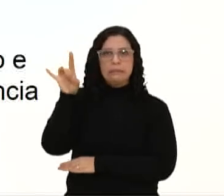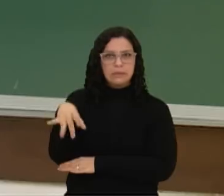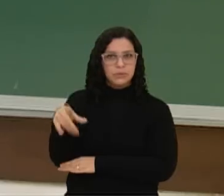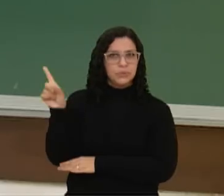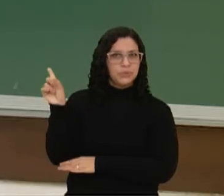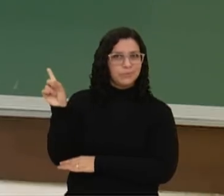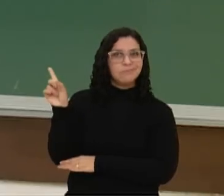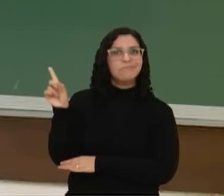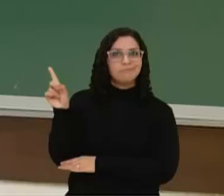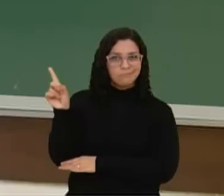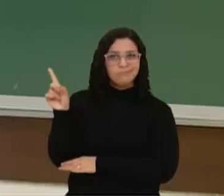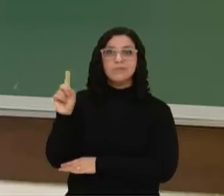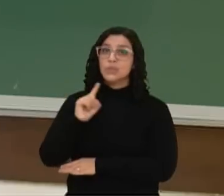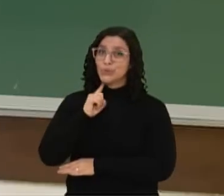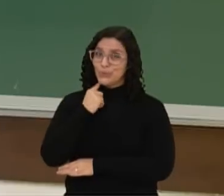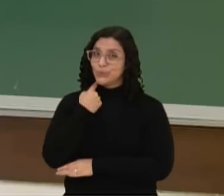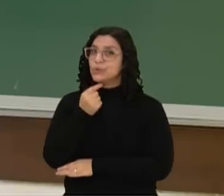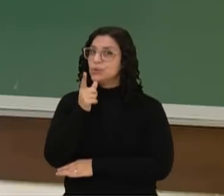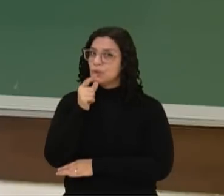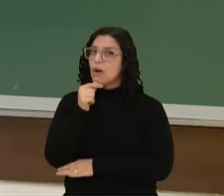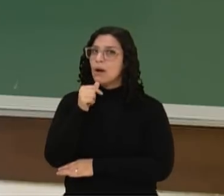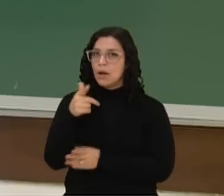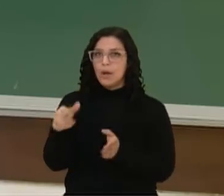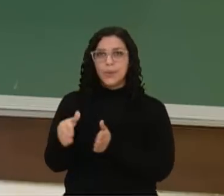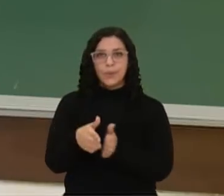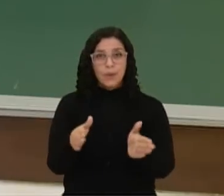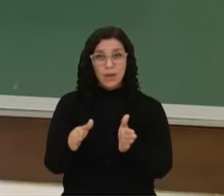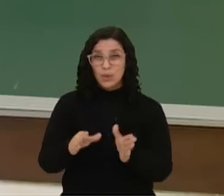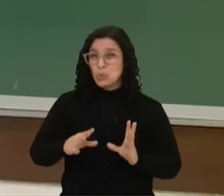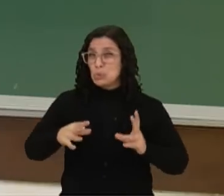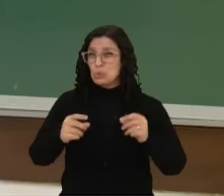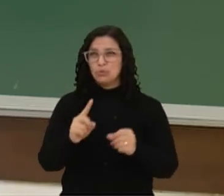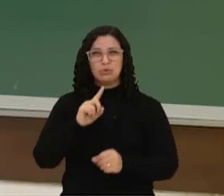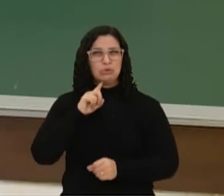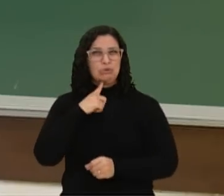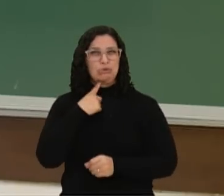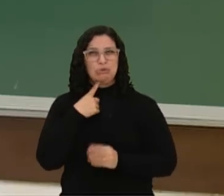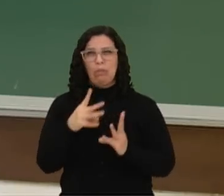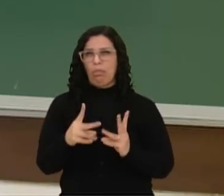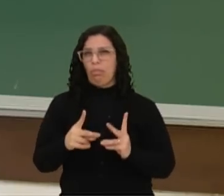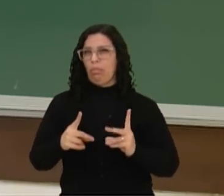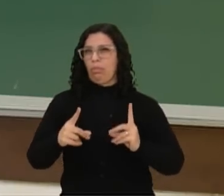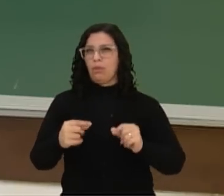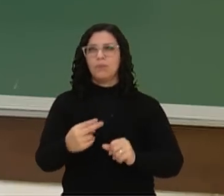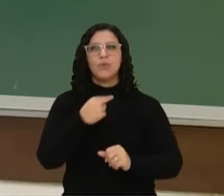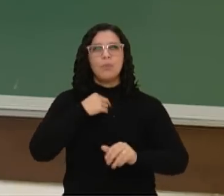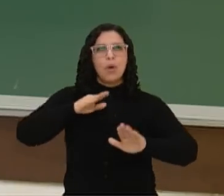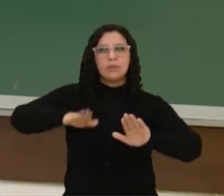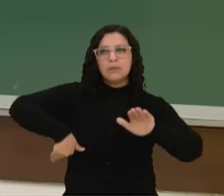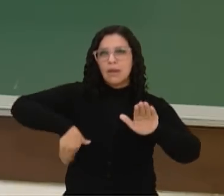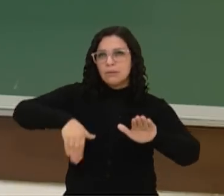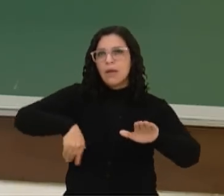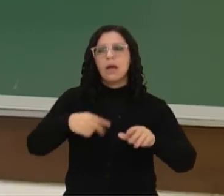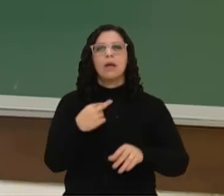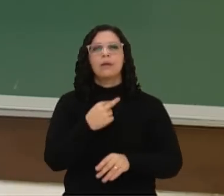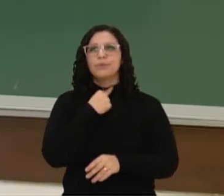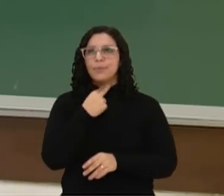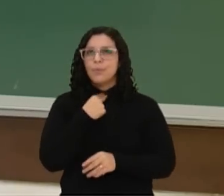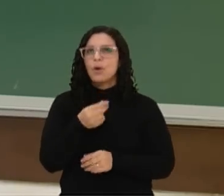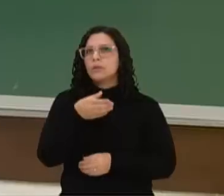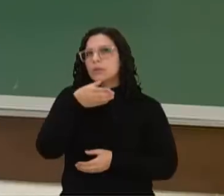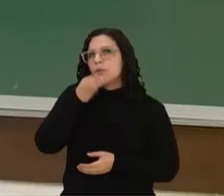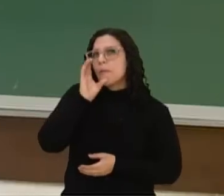nós essa ideia da poluição. A água é totalmente poluída, não pode nadar, não pode